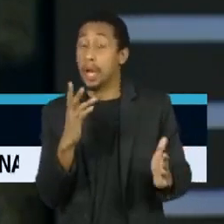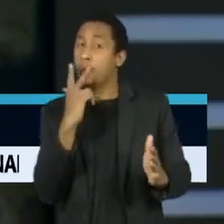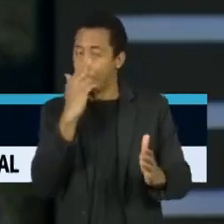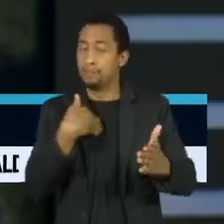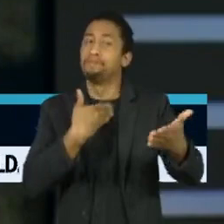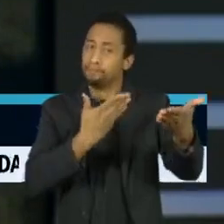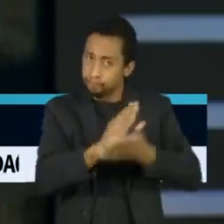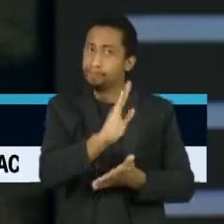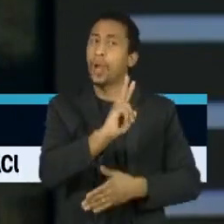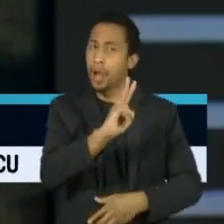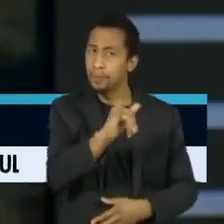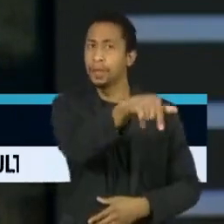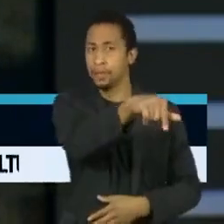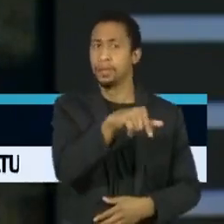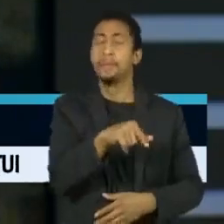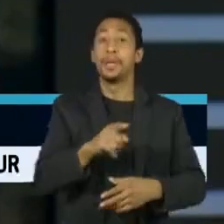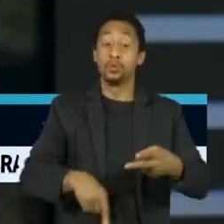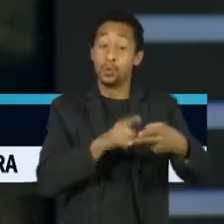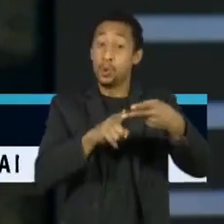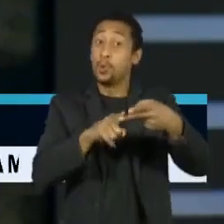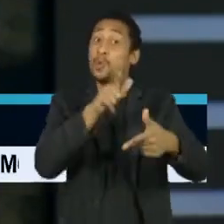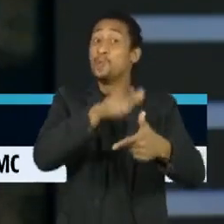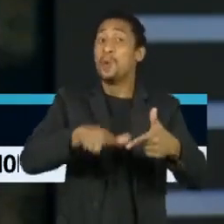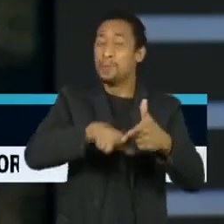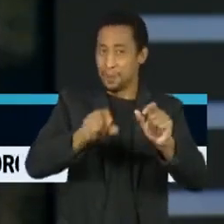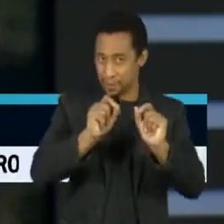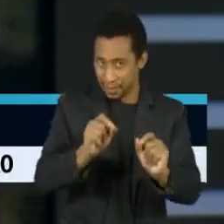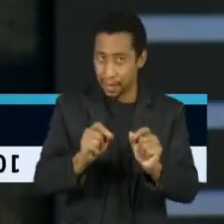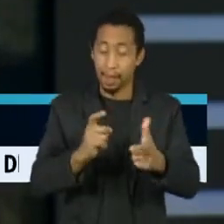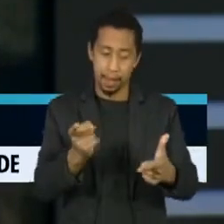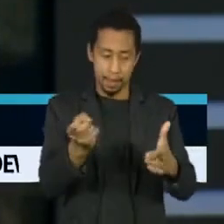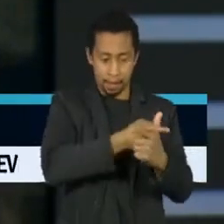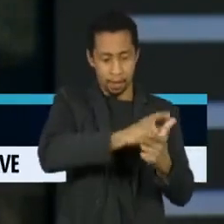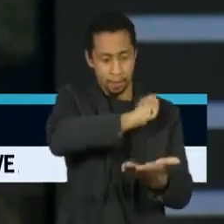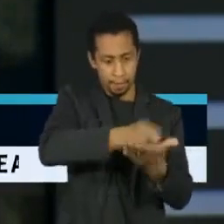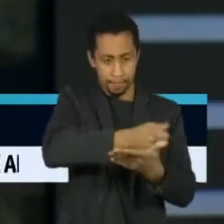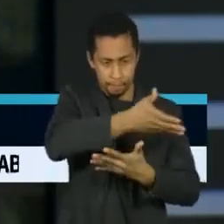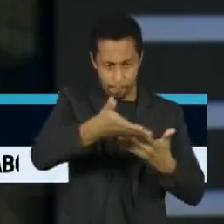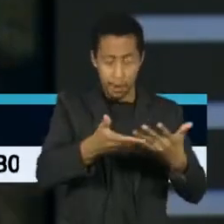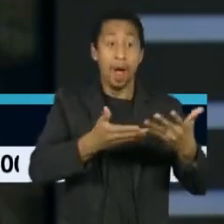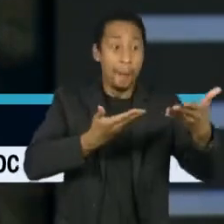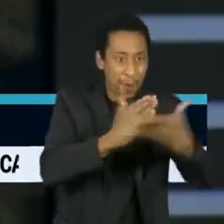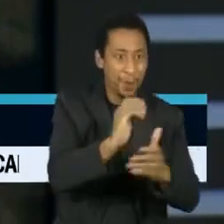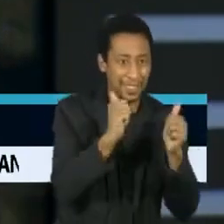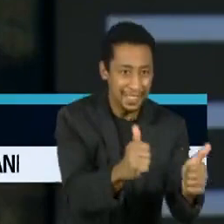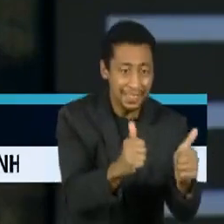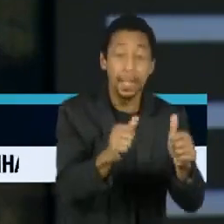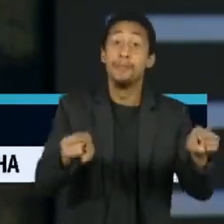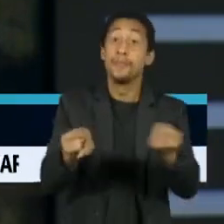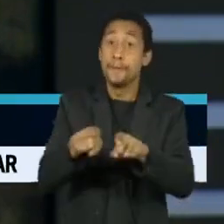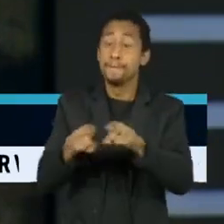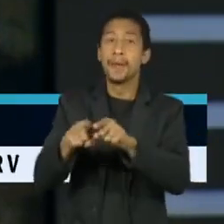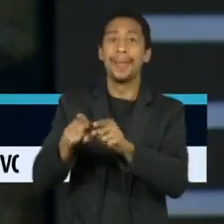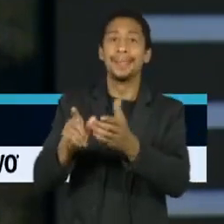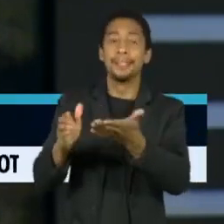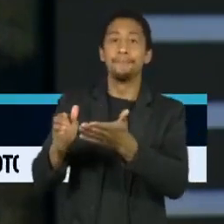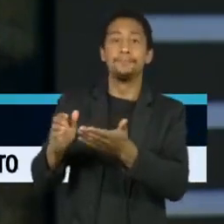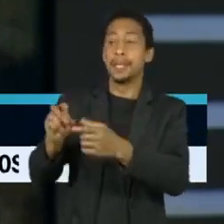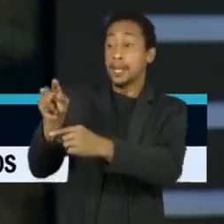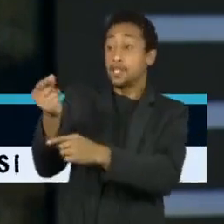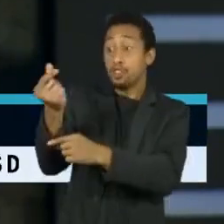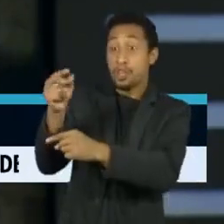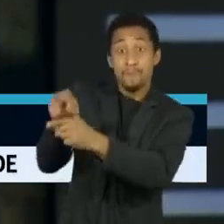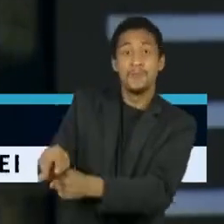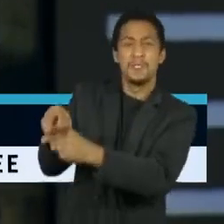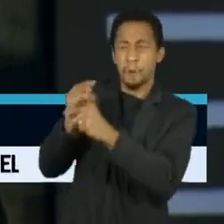E aí tem um segundo problema em cima desse como não tava sendo suficiente A ideia era começar a provar créditos extraordinários ou seja